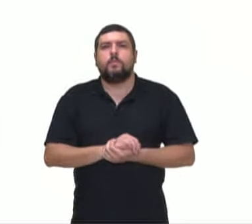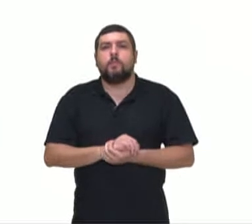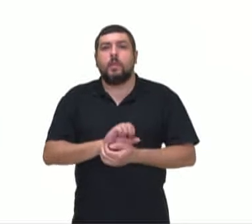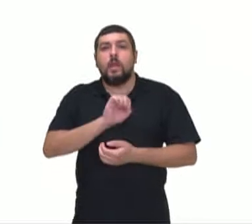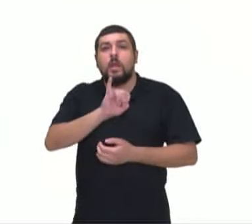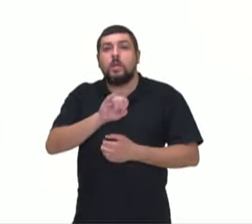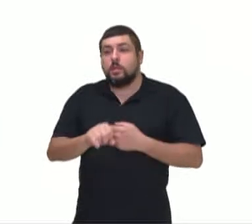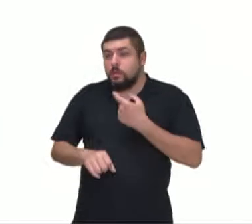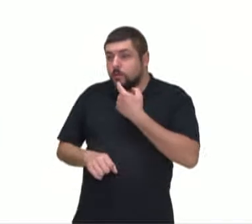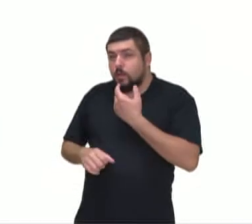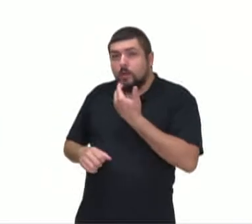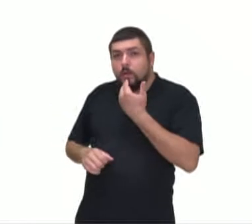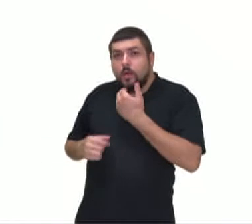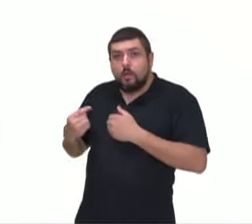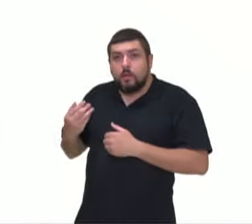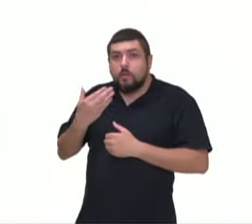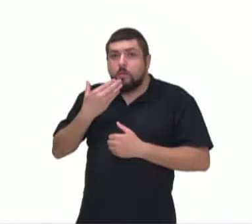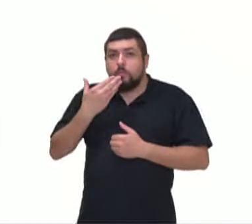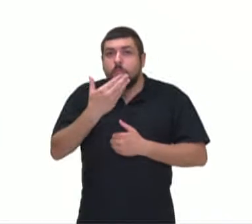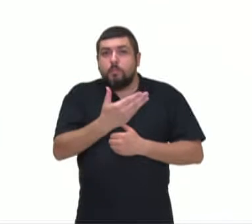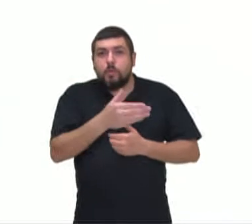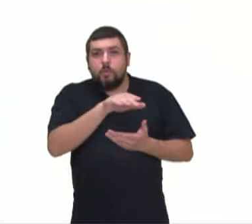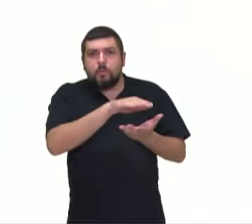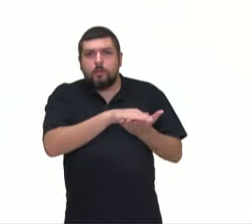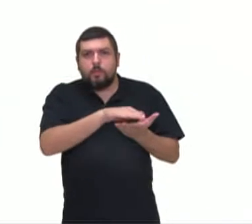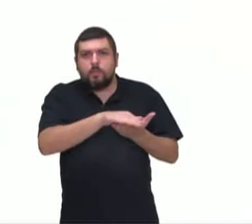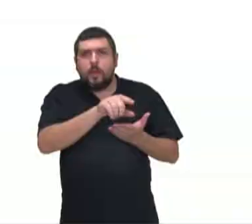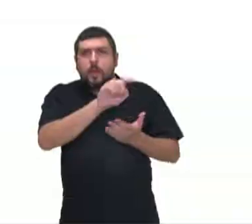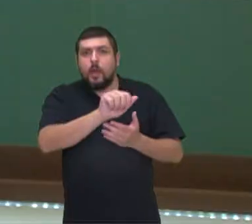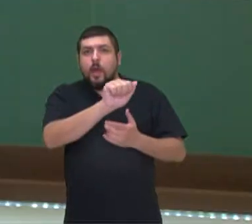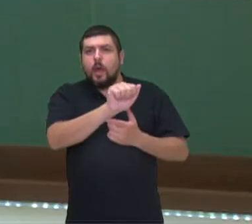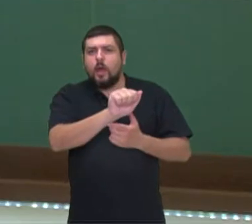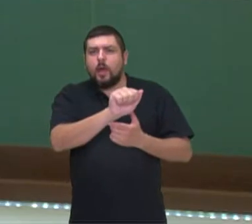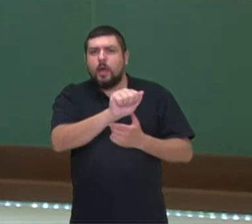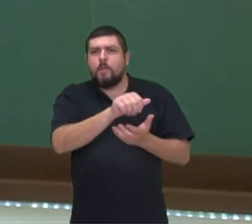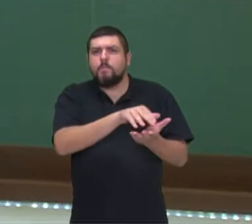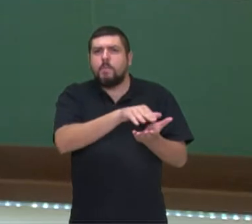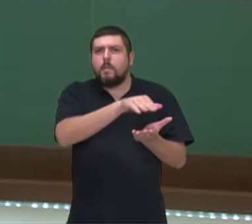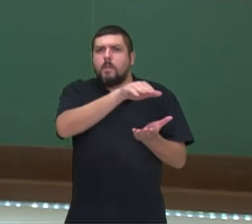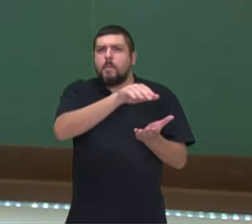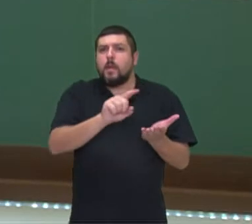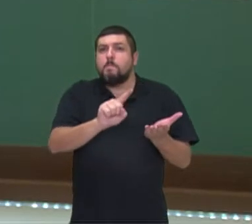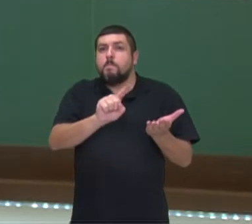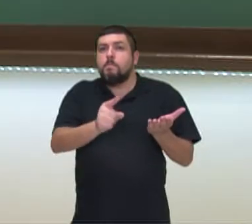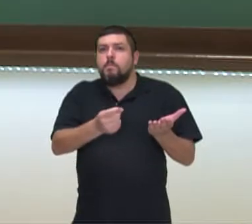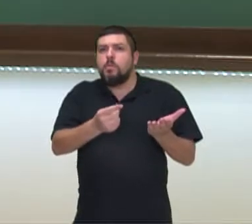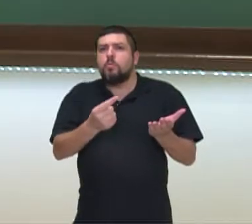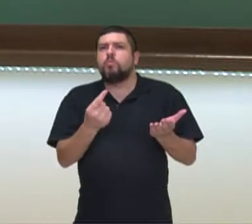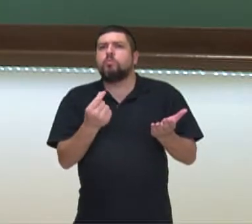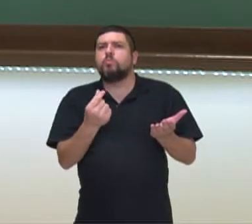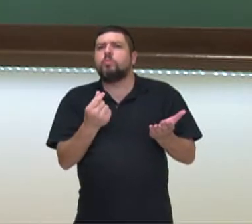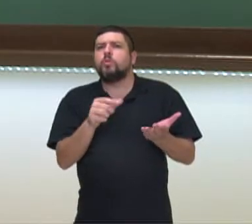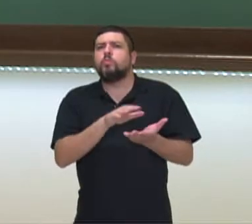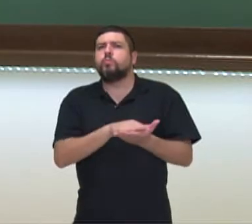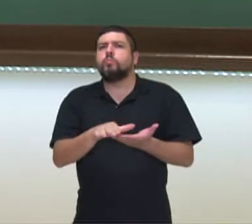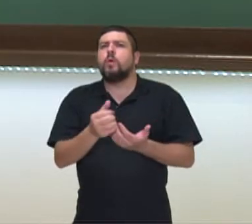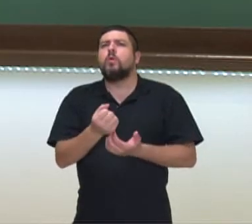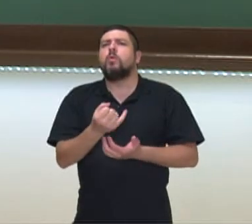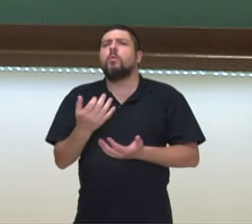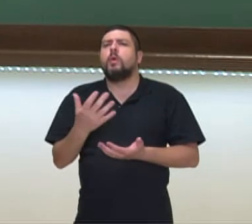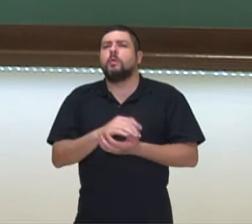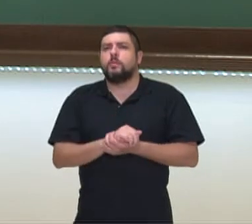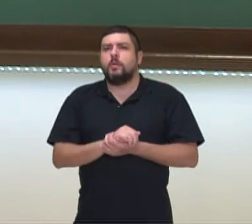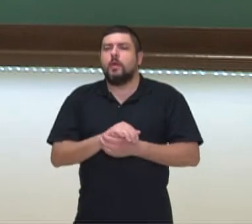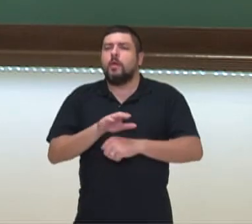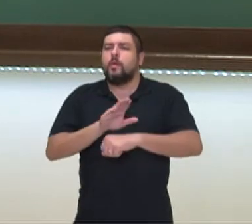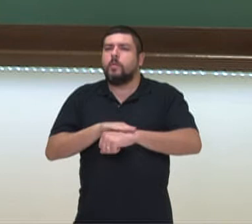da gráfica A, quantos reais que ele irá gastar? Eis a questão, né? Então, eu vou dar um tempinho para